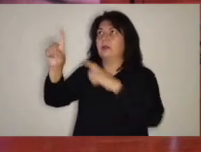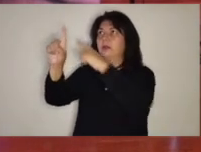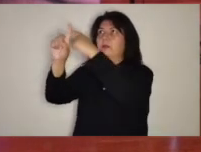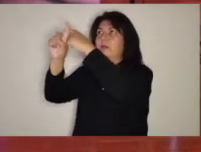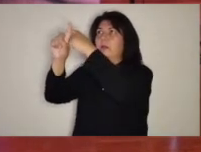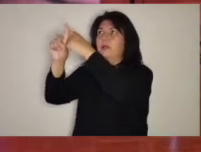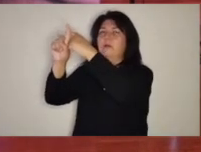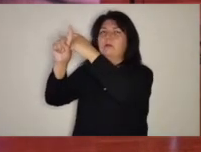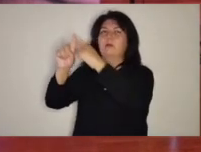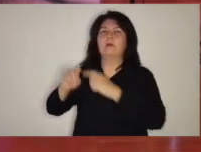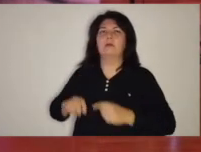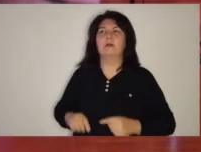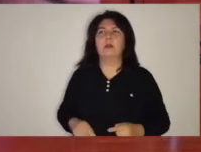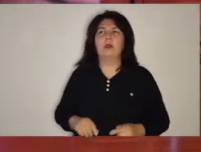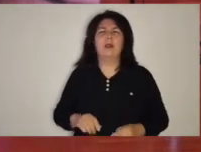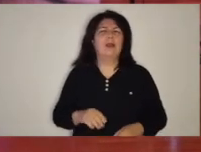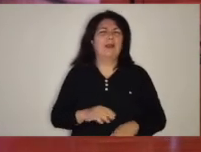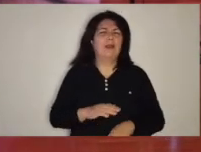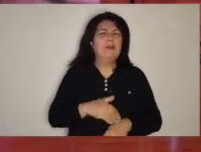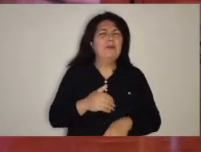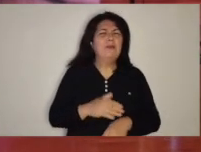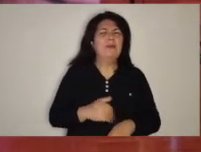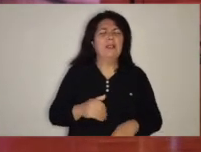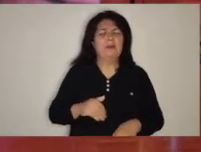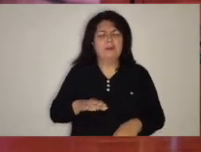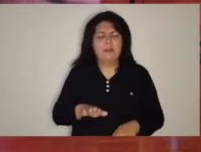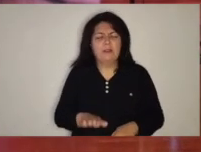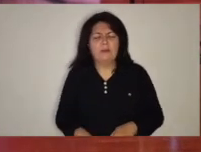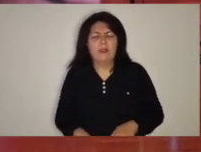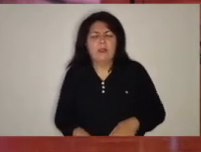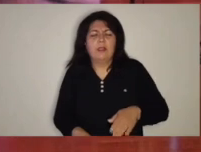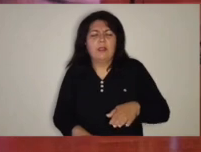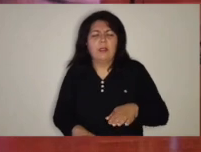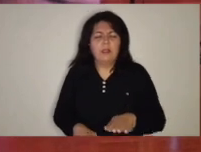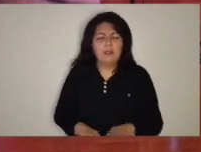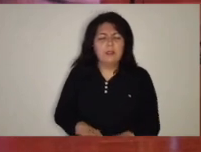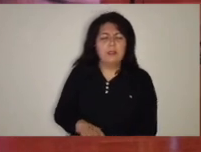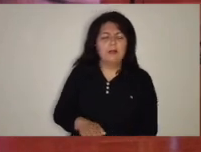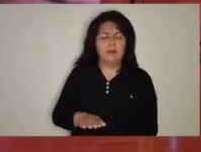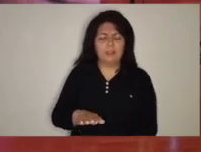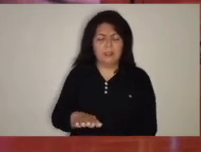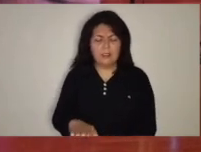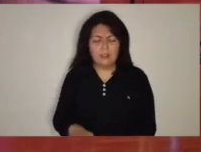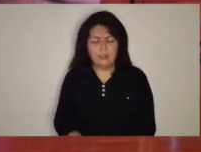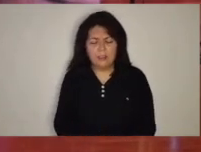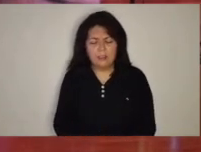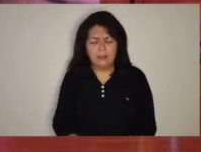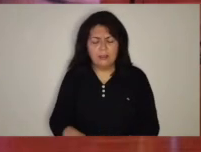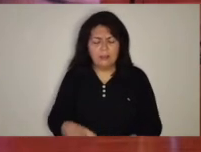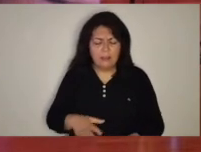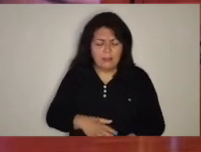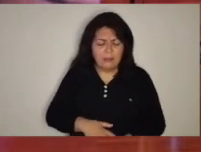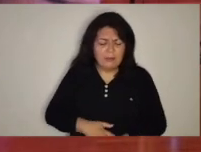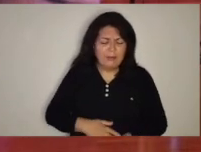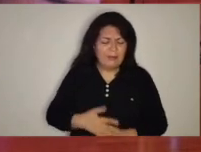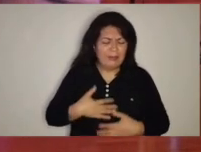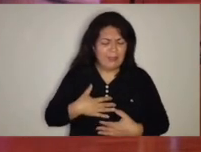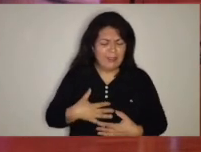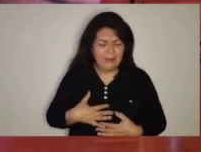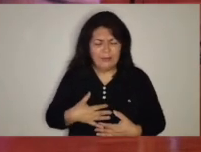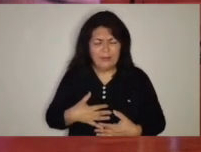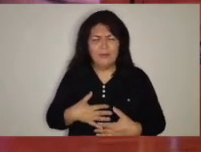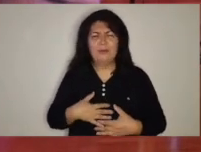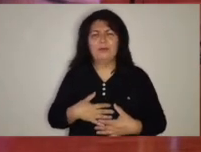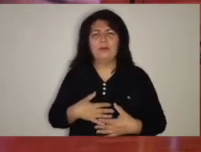bem devagarinho, mesmo que você precise parar, respirar, pedir socorro ao Senhor. Mas